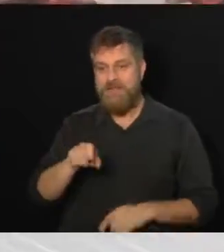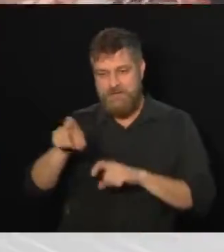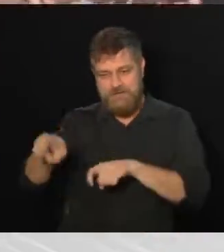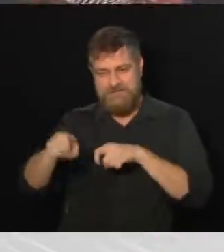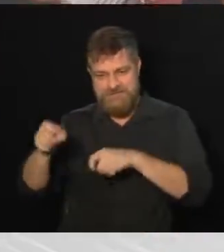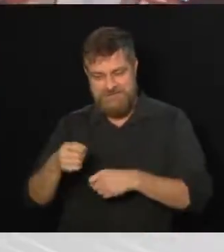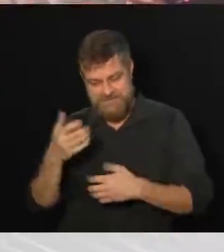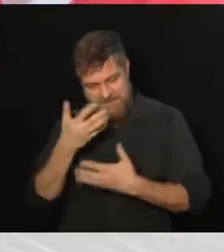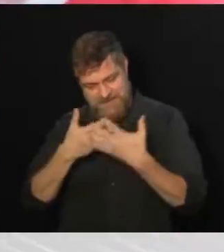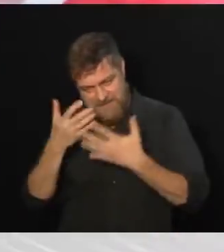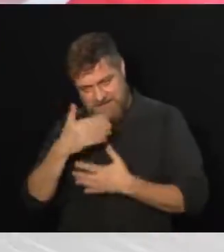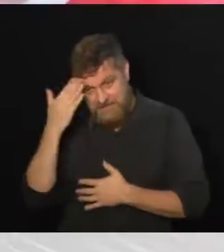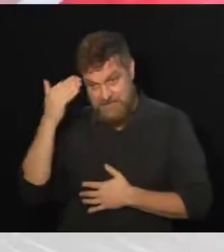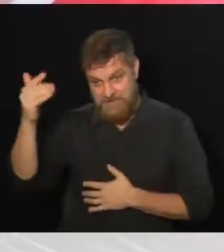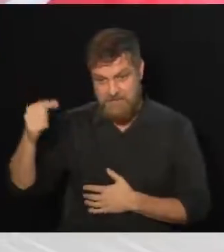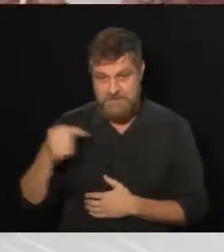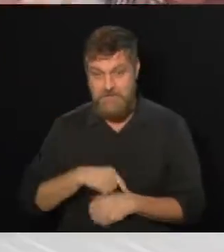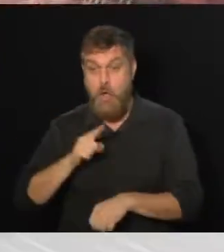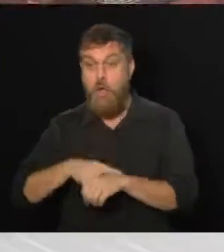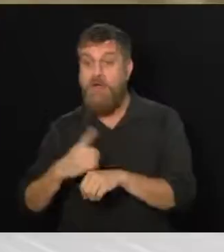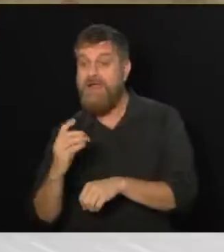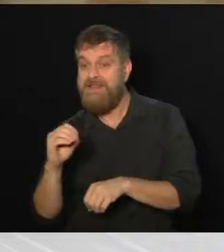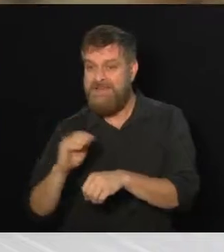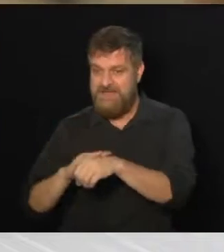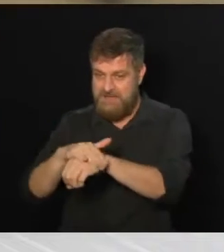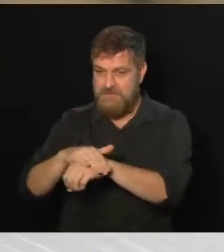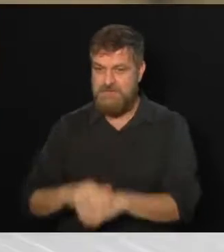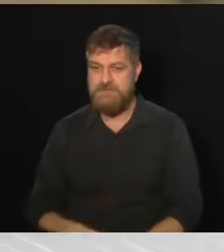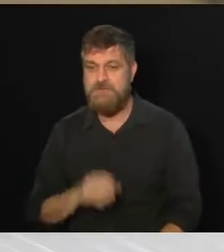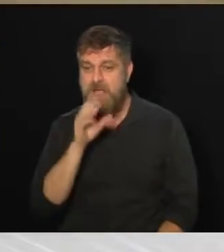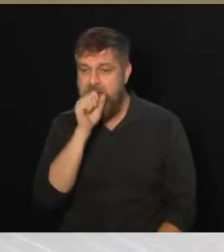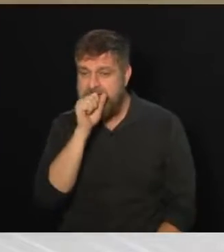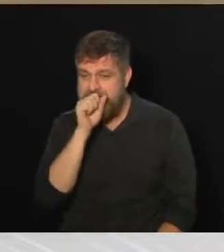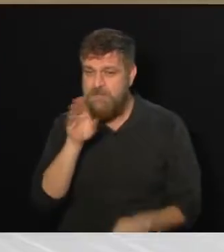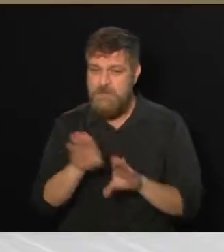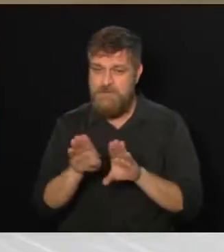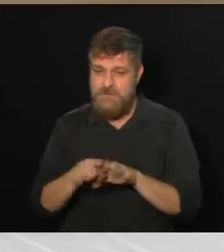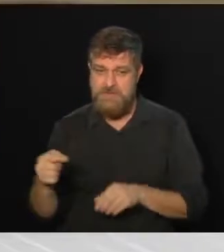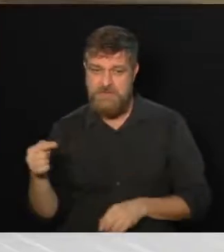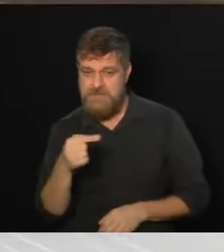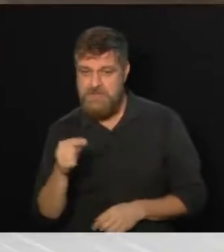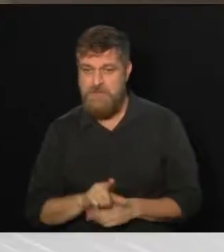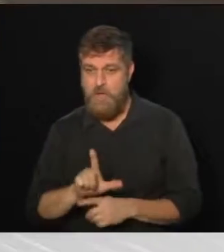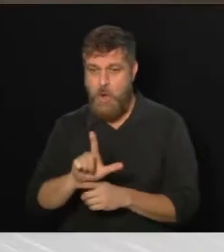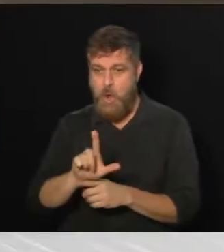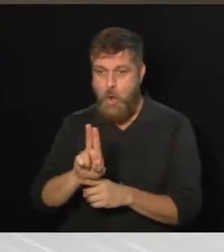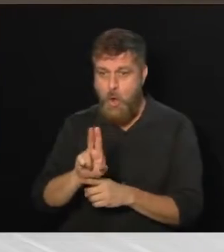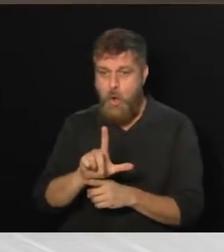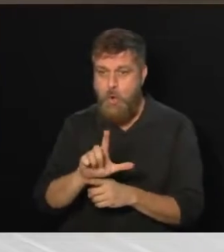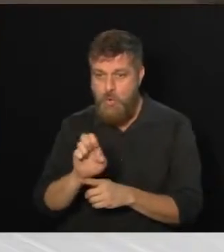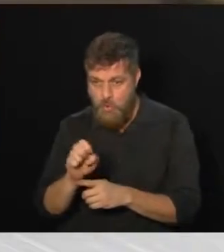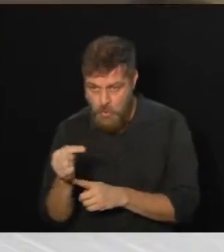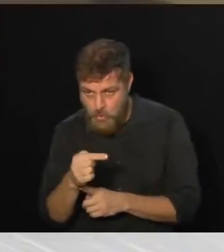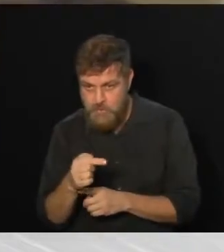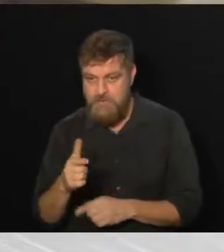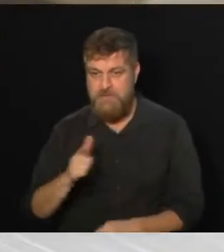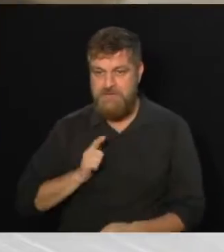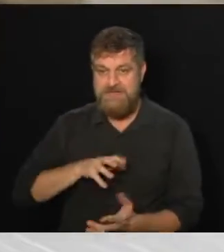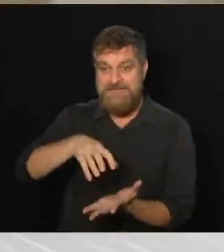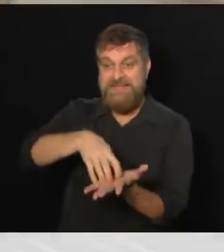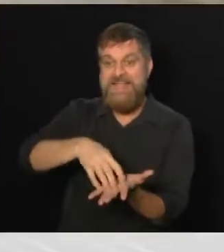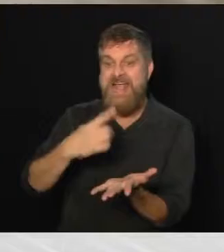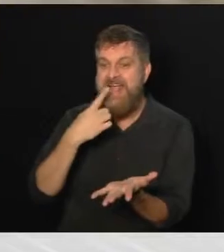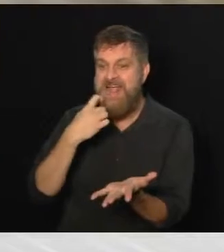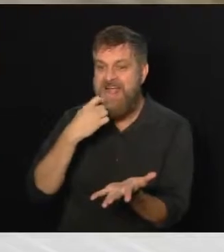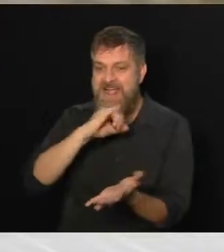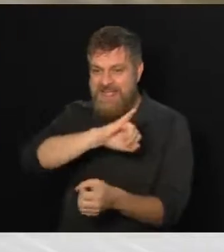Apple Club, a casa abre às 10 da noite. Sábado, o cantor, compositor e instrumentista Lulu Santos se apresenta